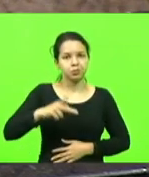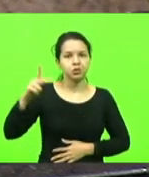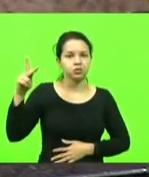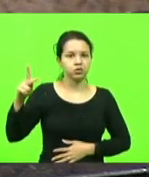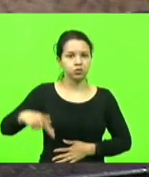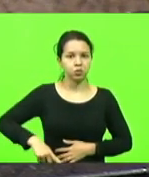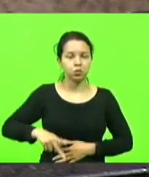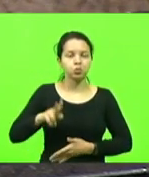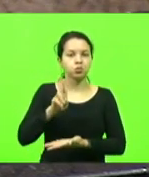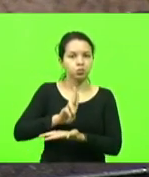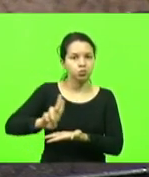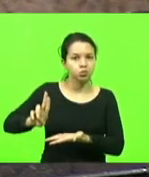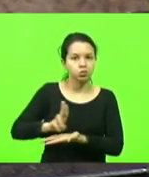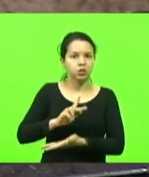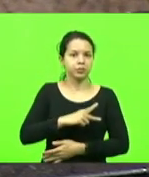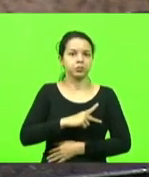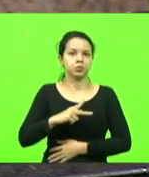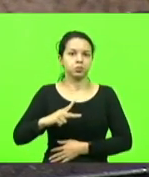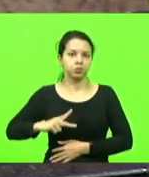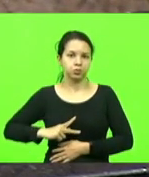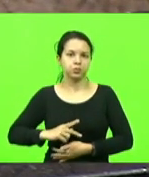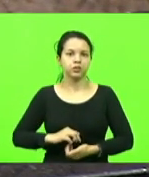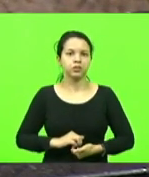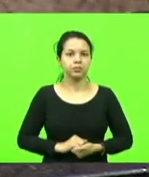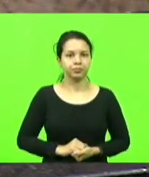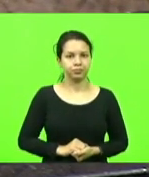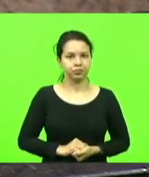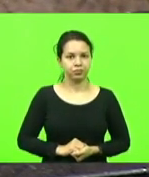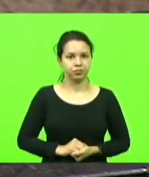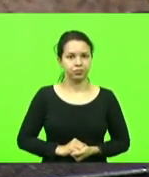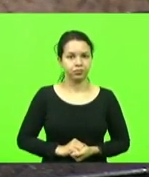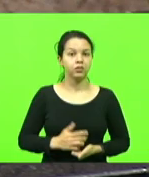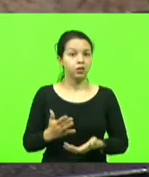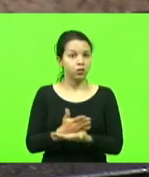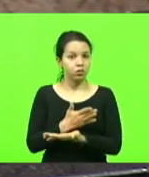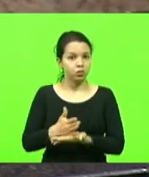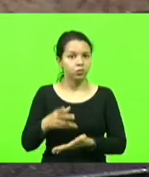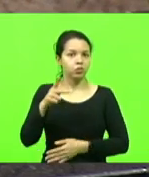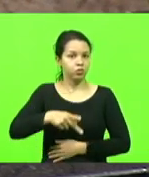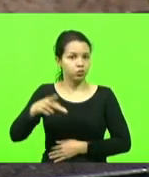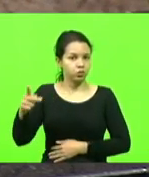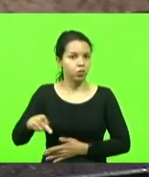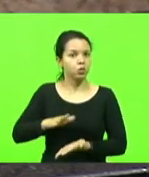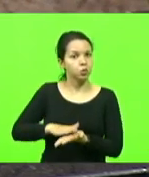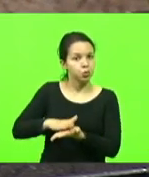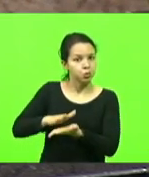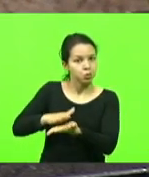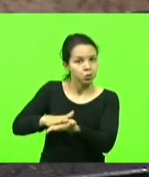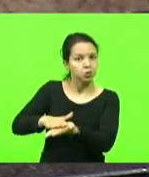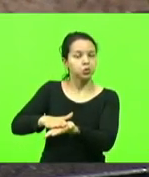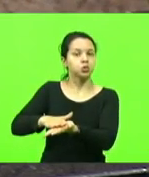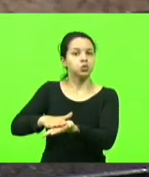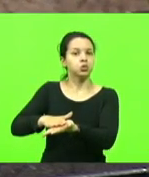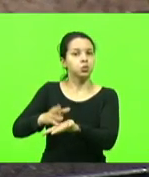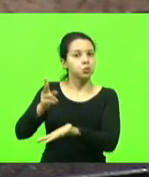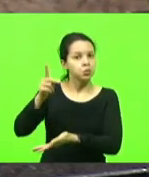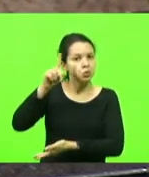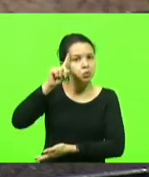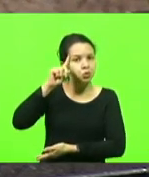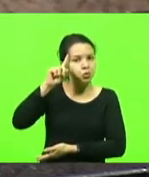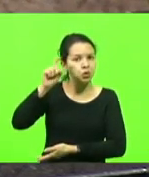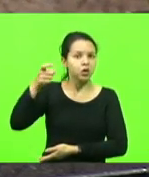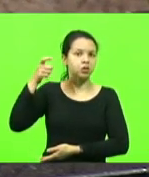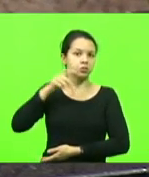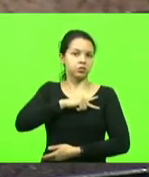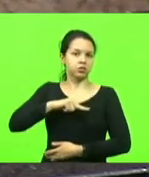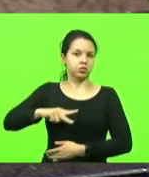da universidade pública. Alguns professores fazem elogios diários ao ex-presidente Lula e Dilma, além